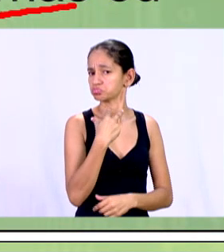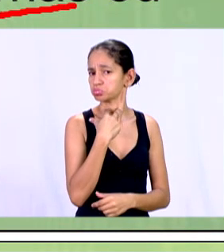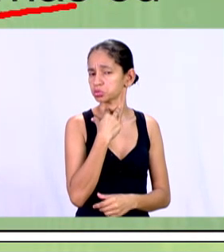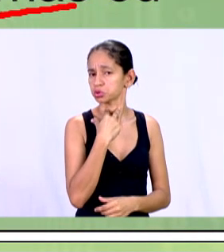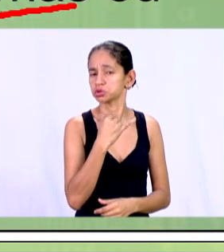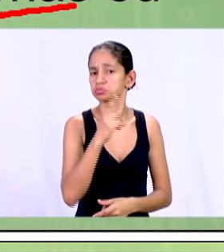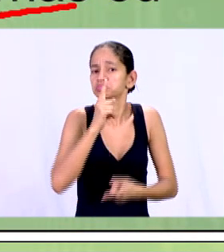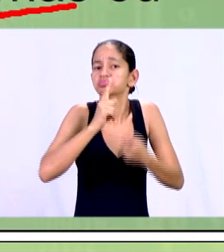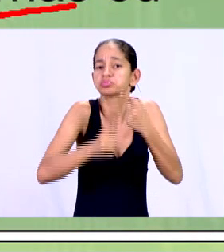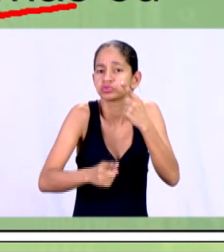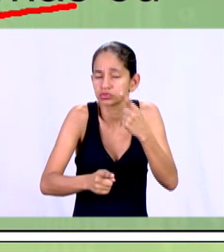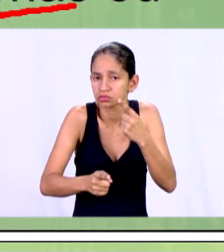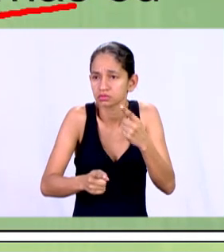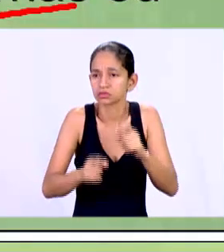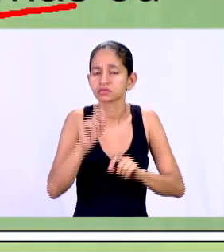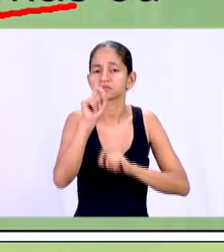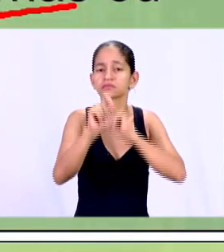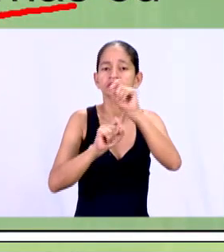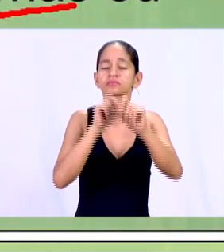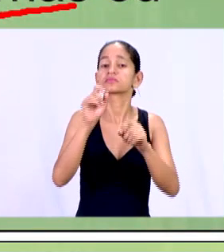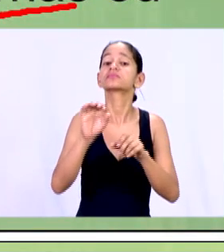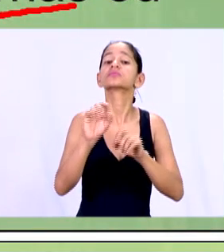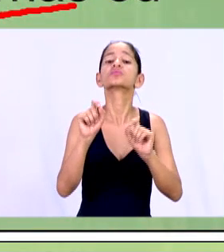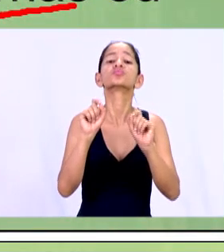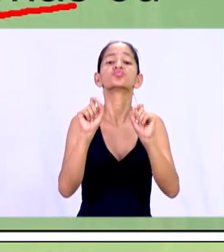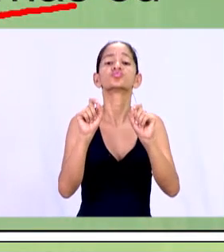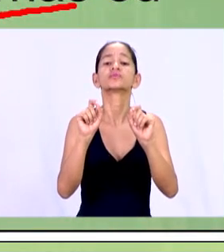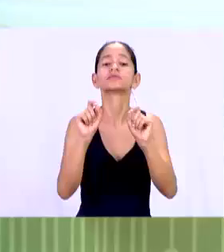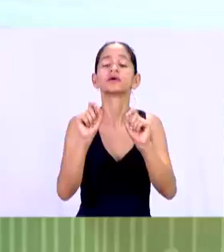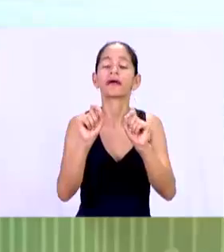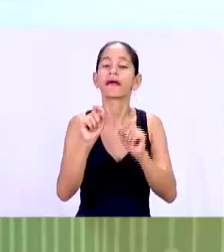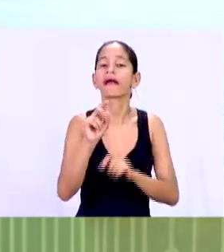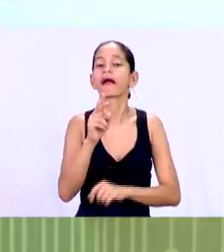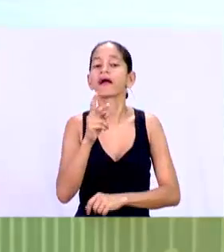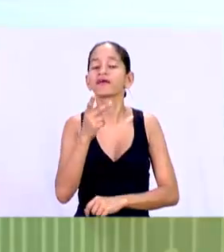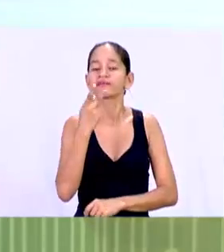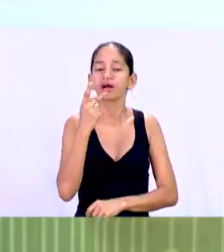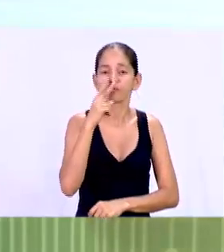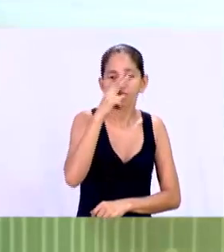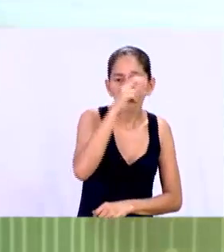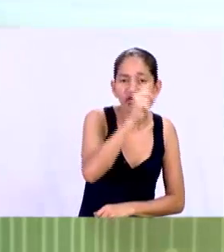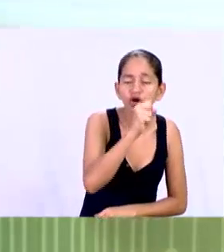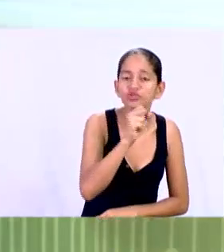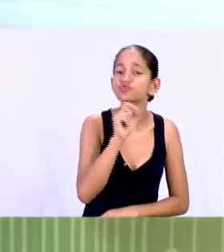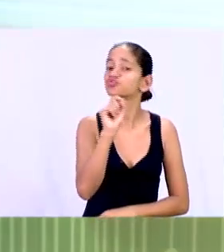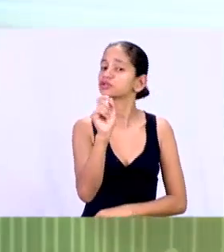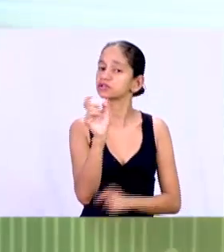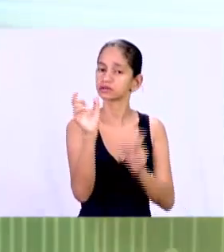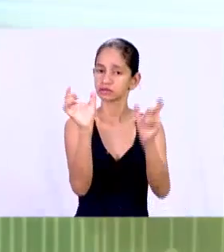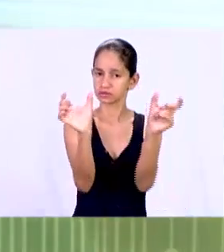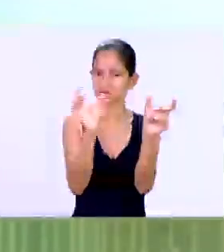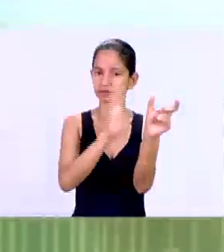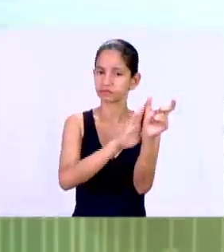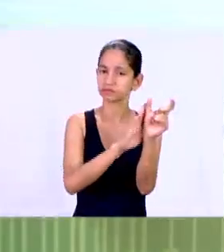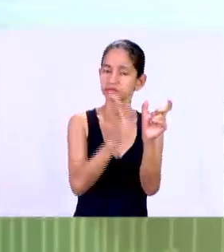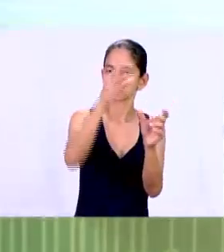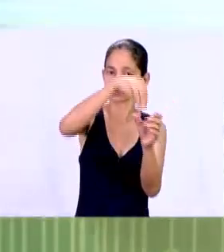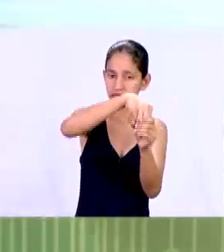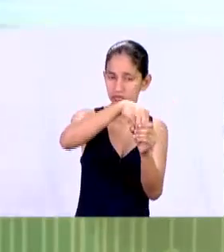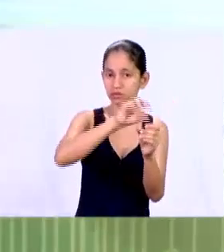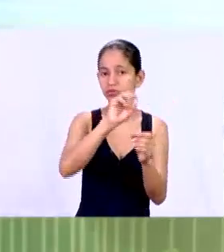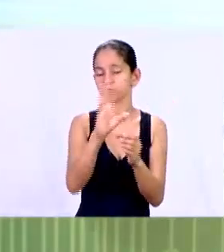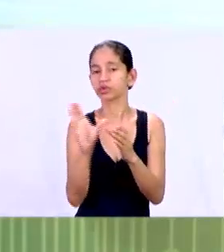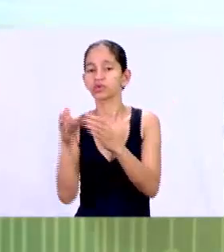que forças internas e externas são essas? As forças internas são justamente a maneira como